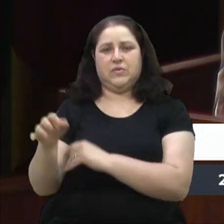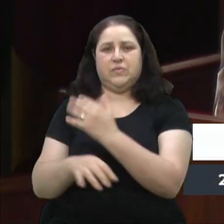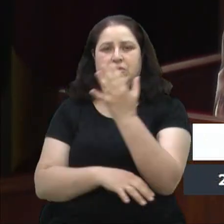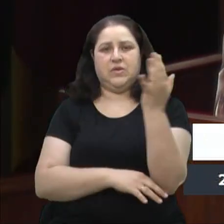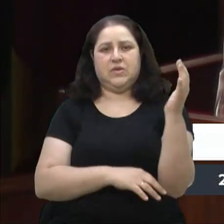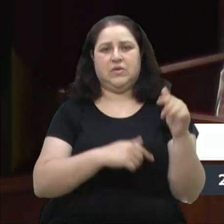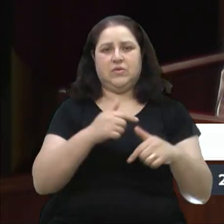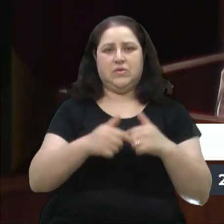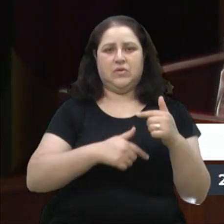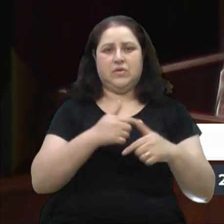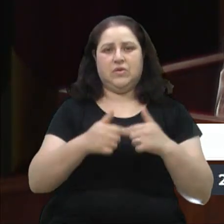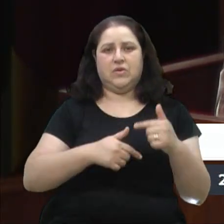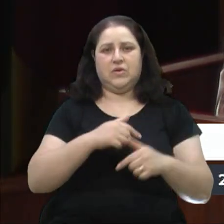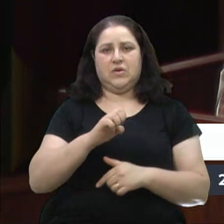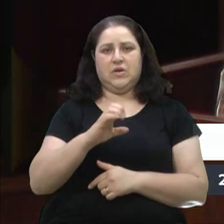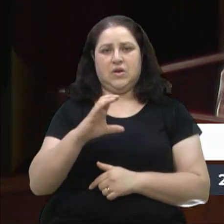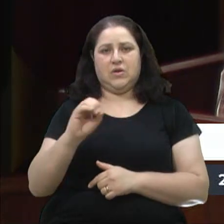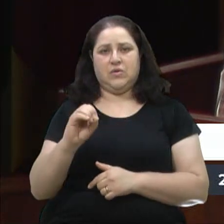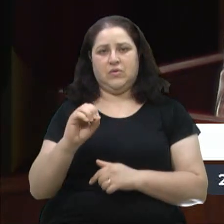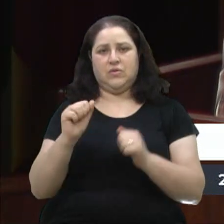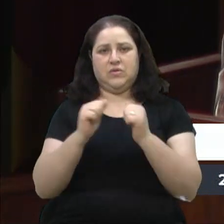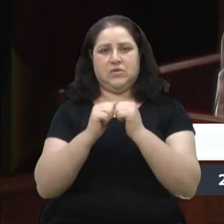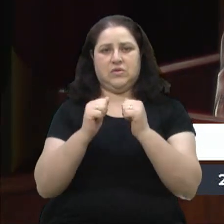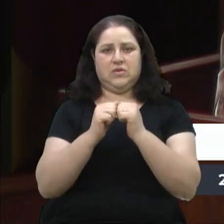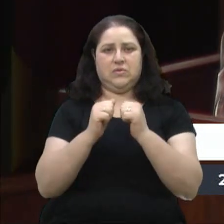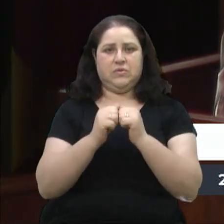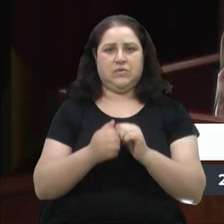serviços ecossistêmicos.